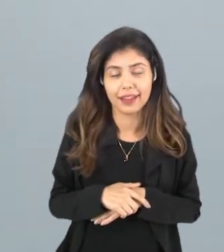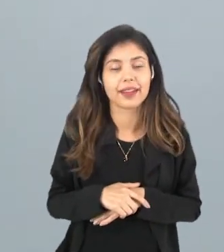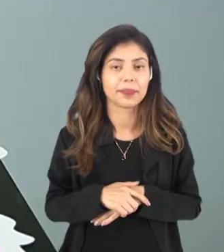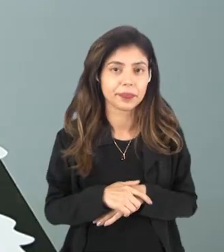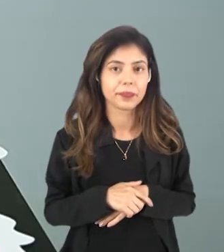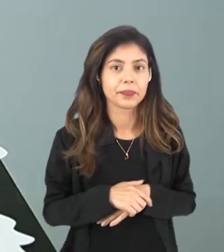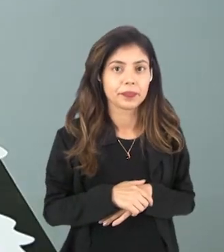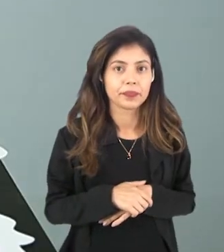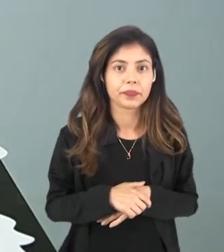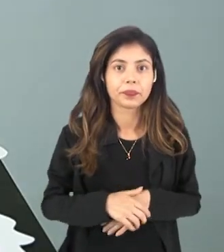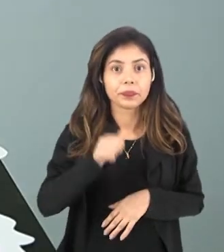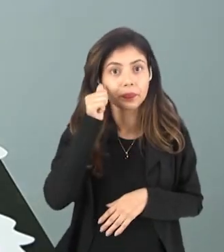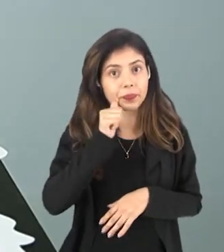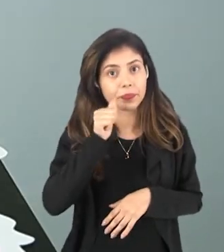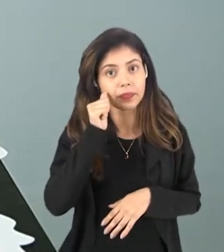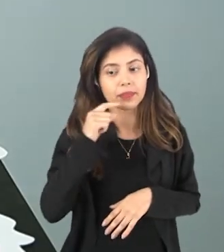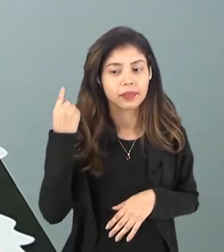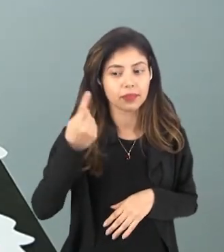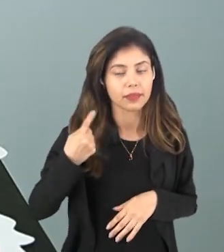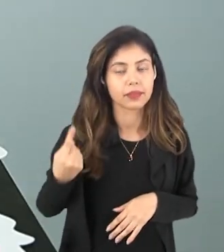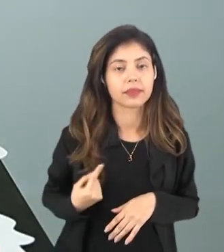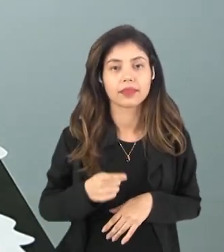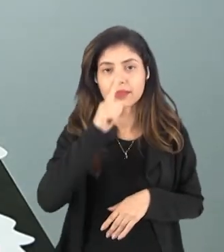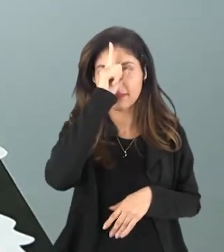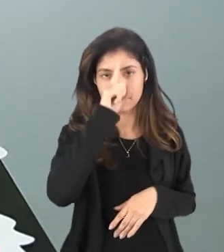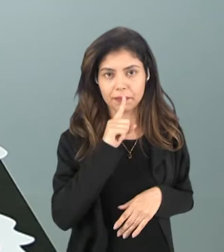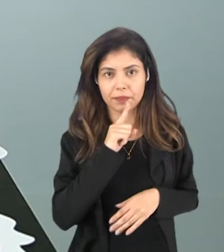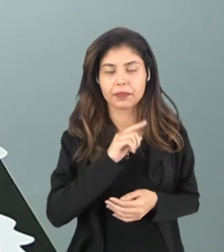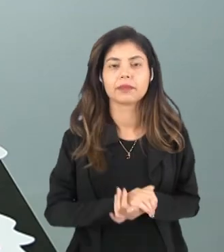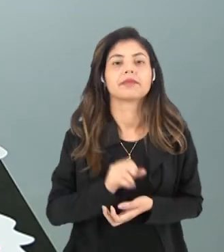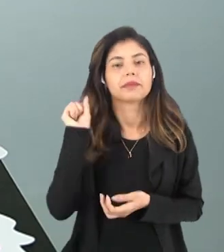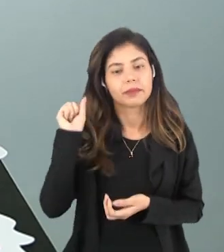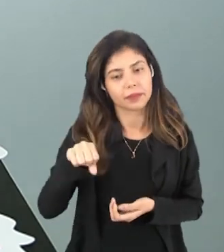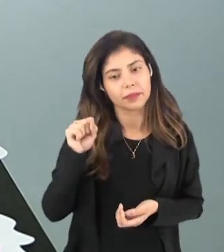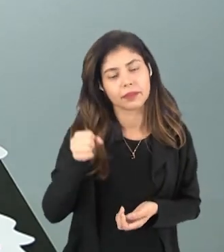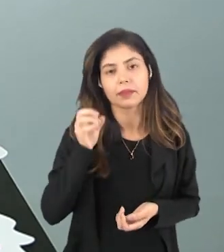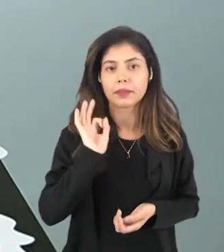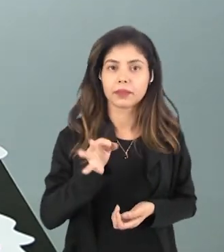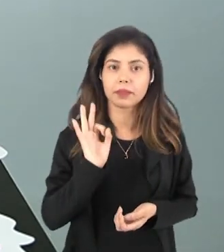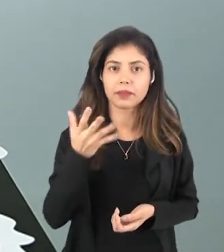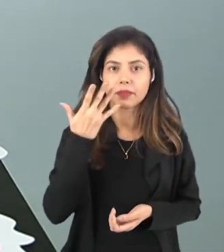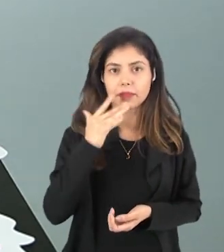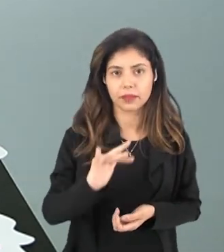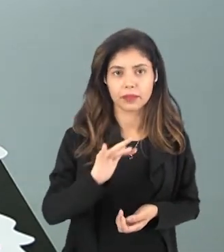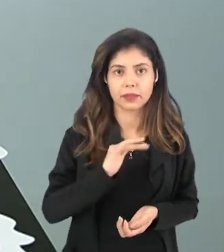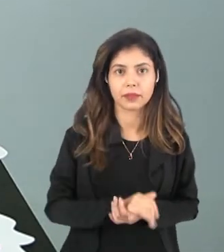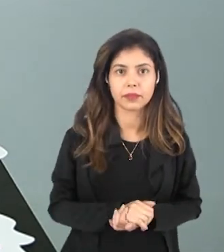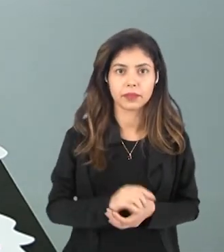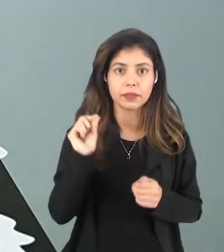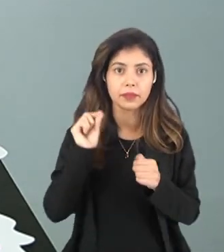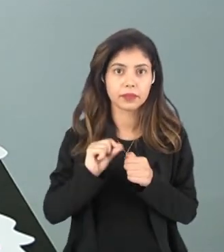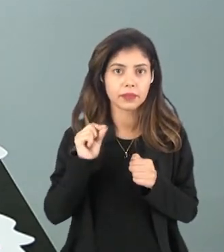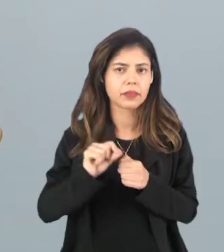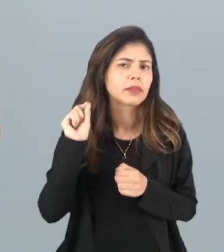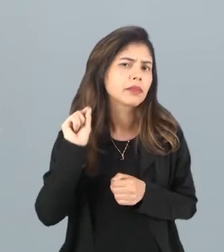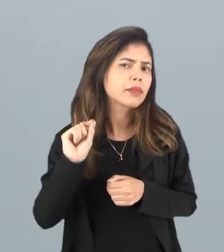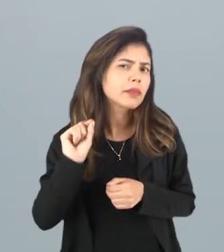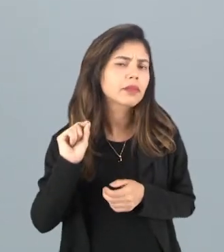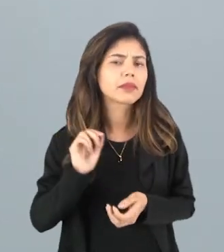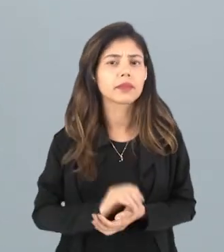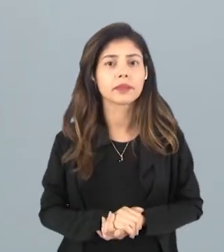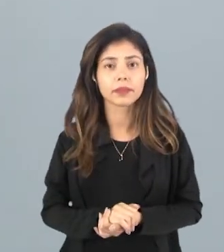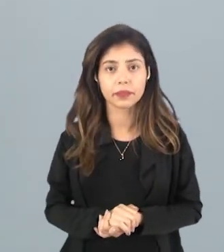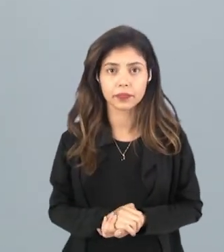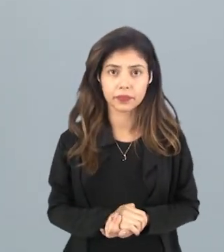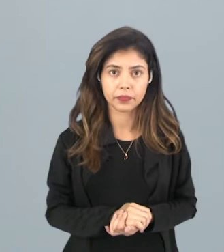foi a menina os Cachinhos Dourados e são mesmo criança ela fez o que